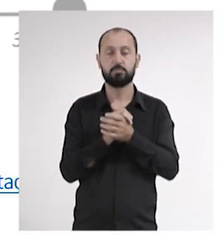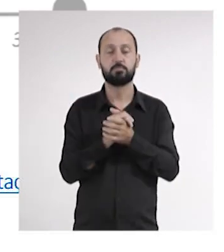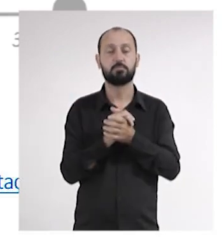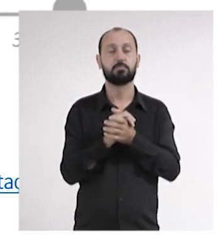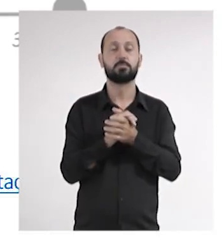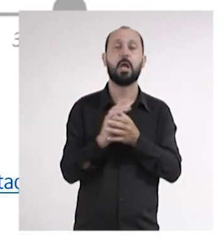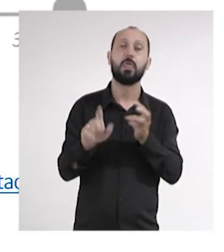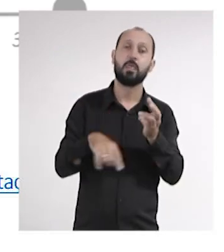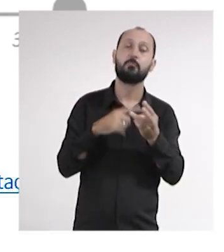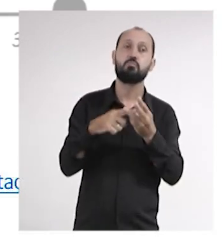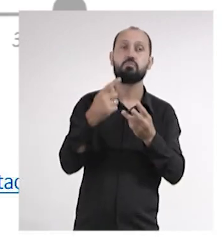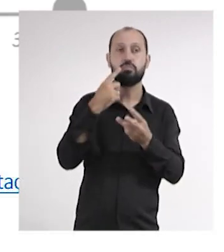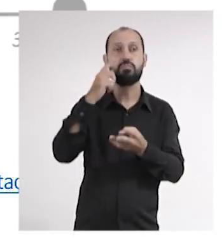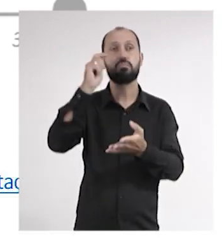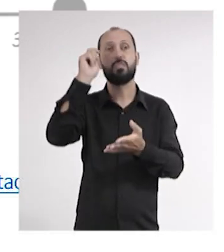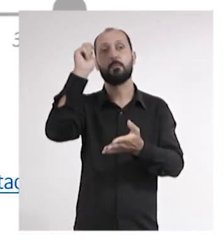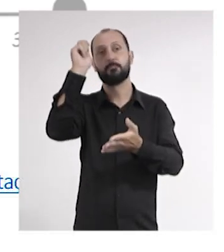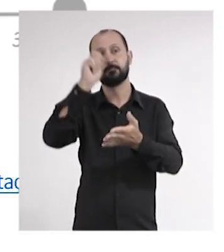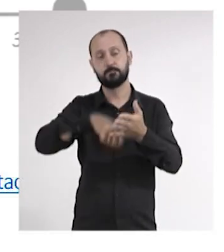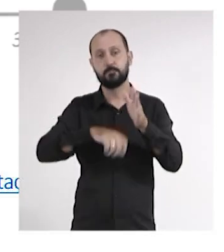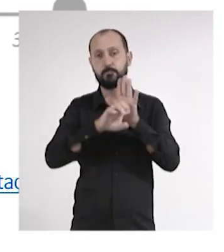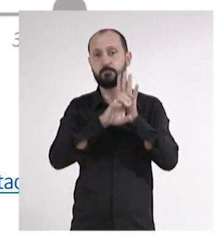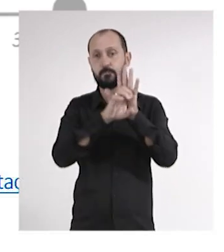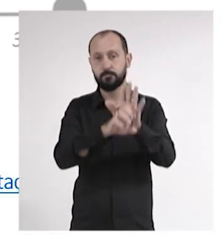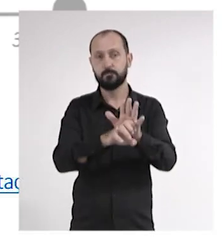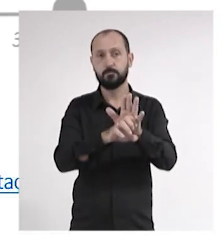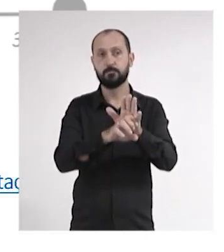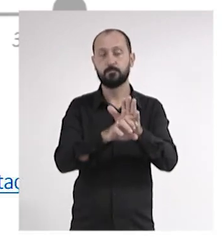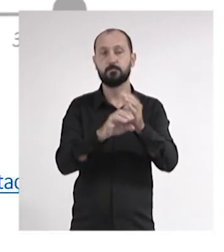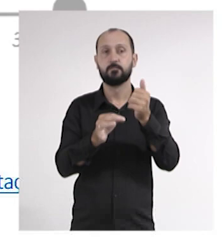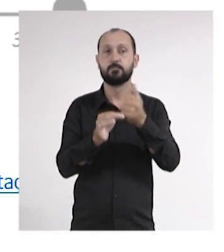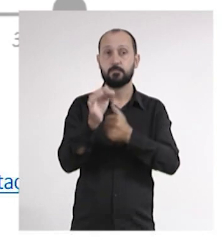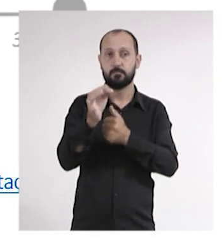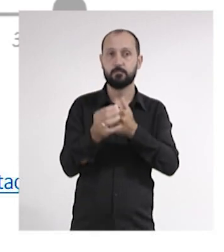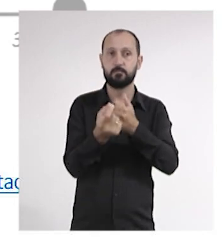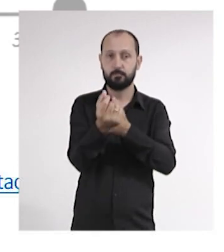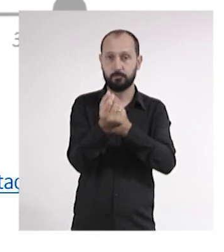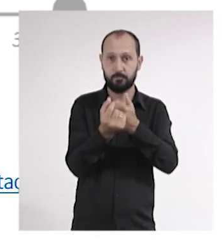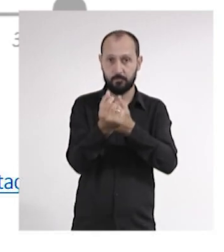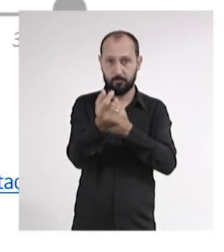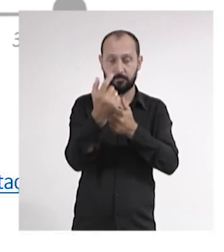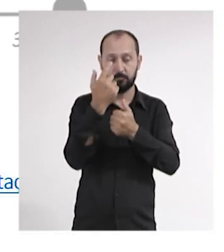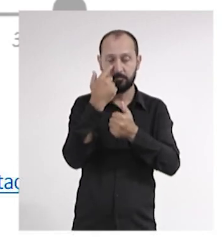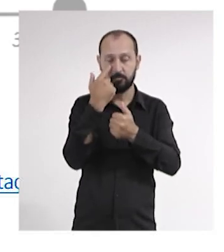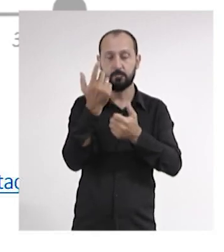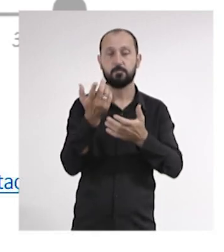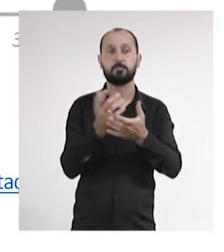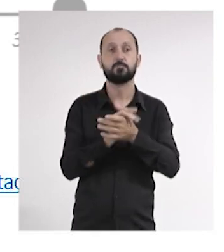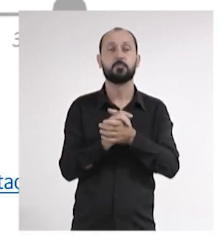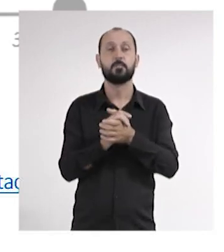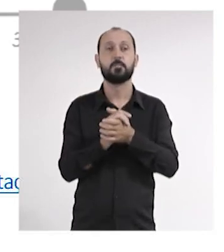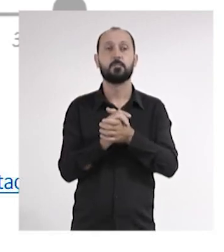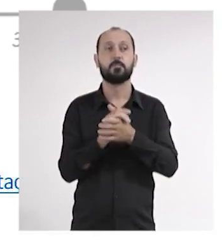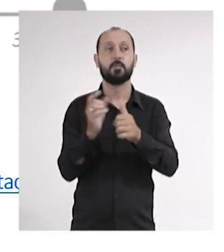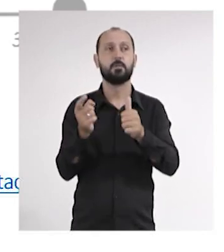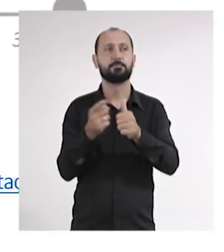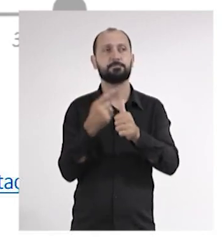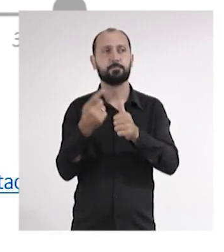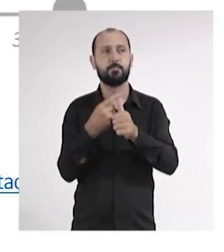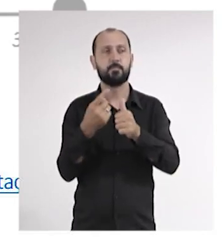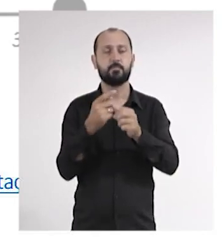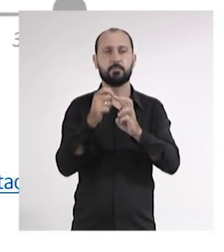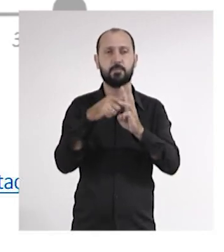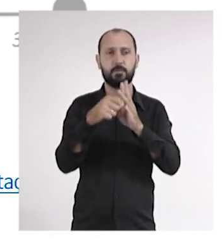isso, chancelado o modelo pelo Tribunal de Contas da União, a publicação do edital no primeiro trimestre